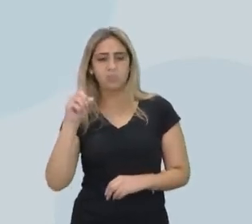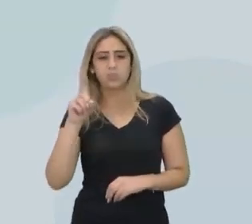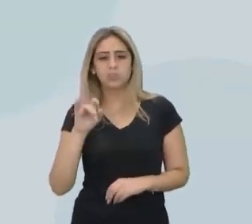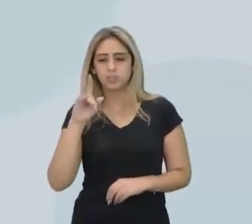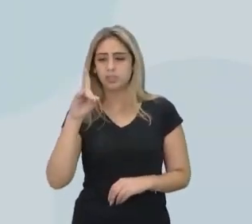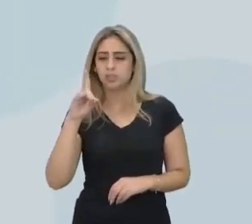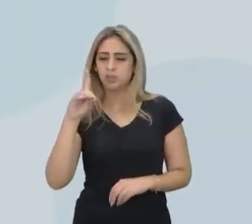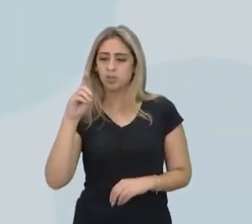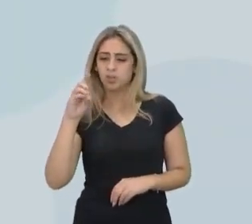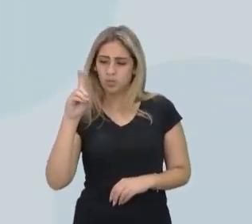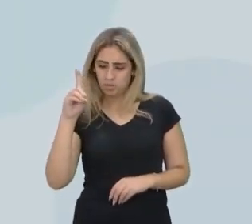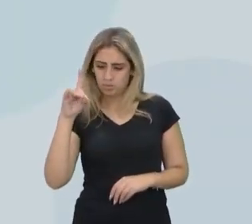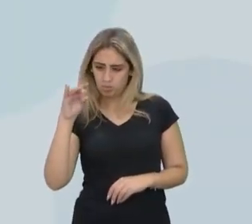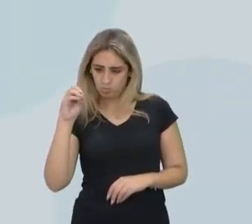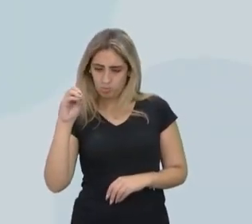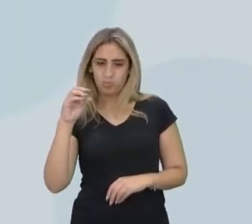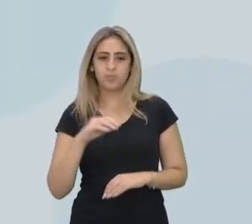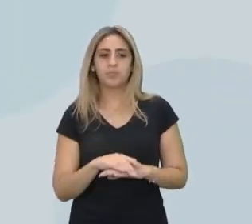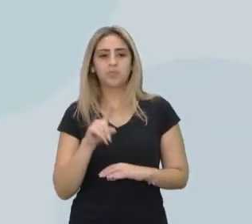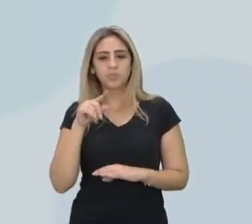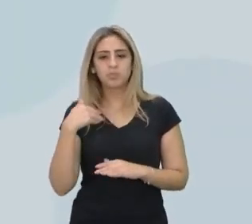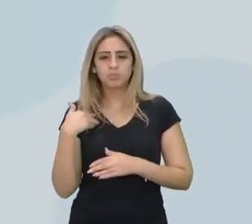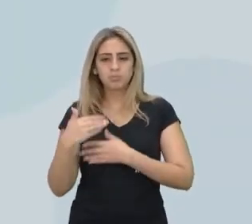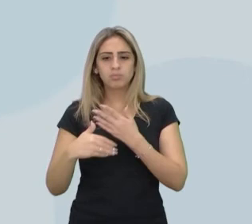se decompõe, esse meu